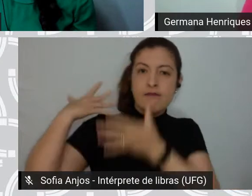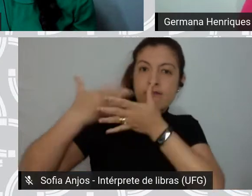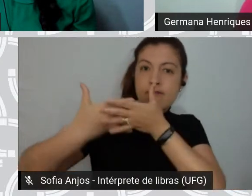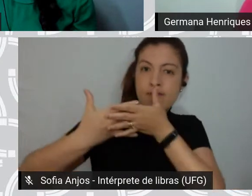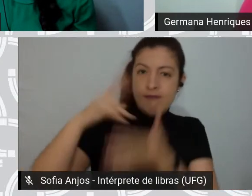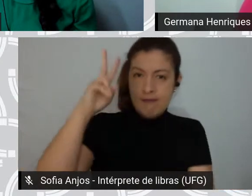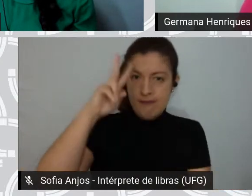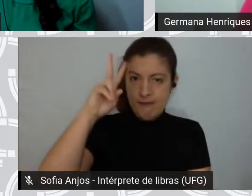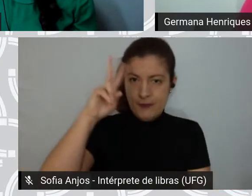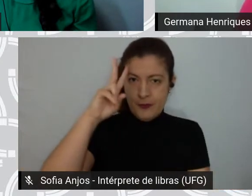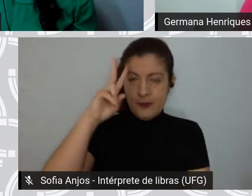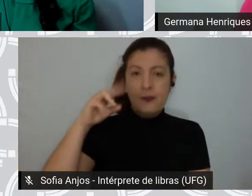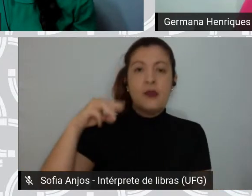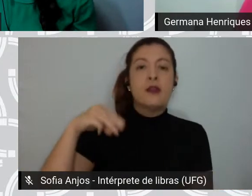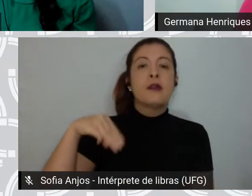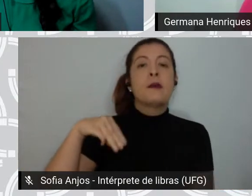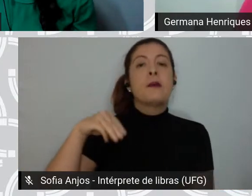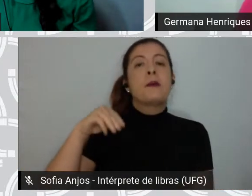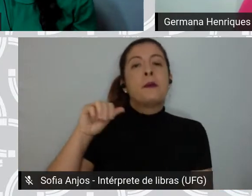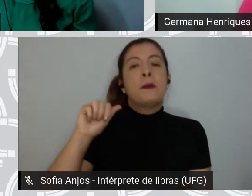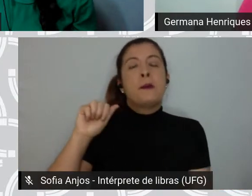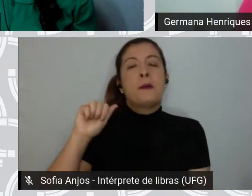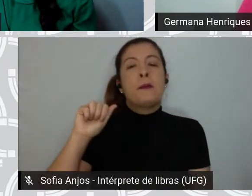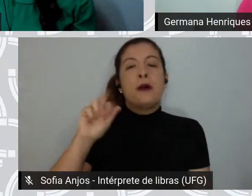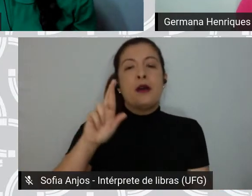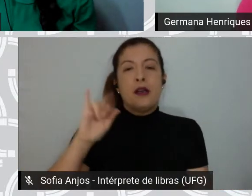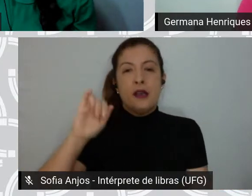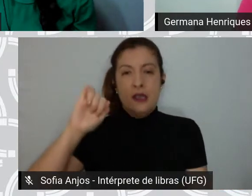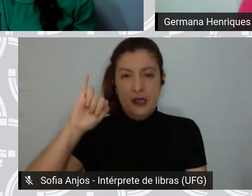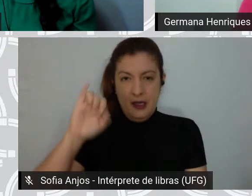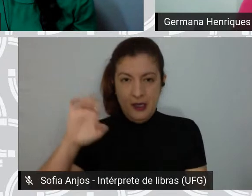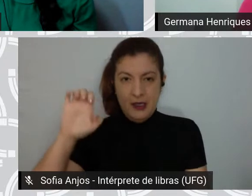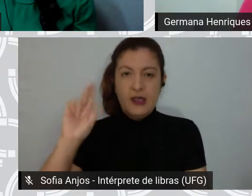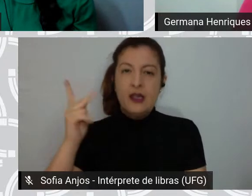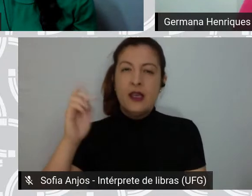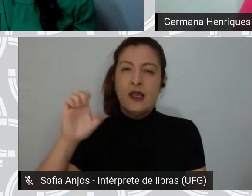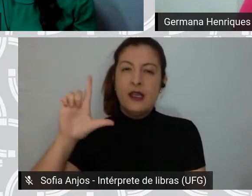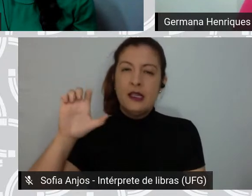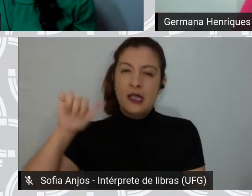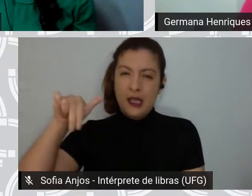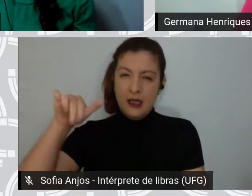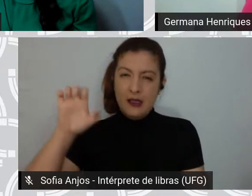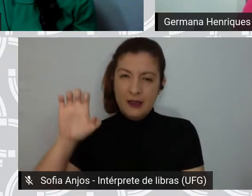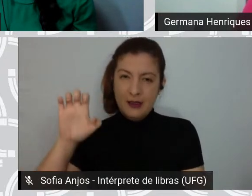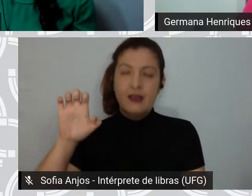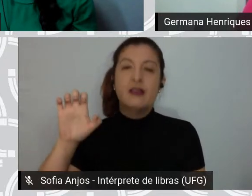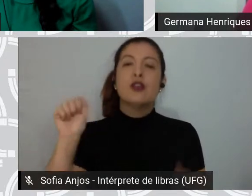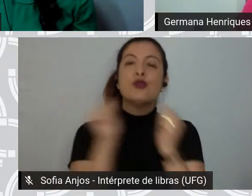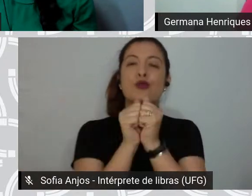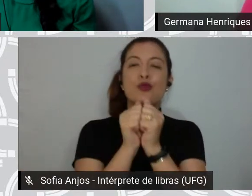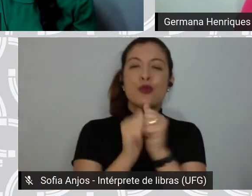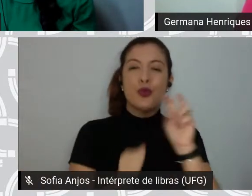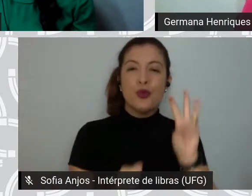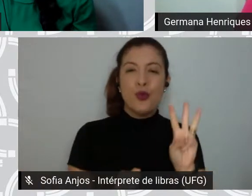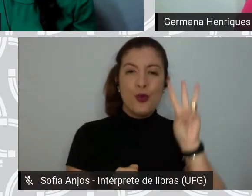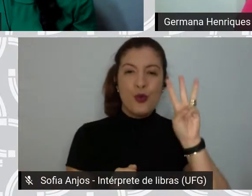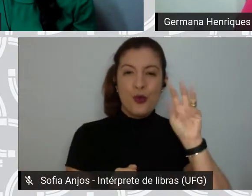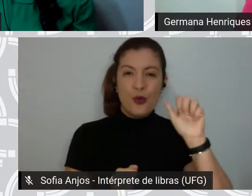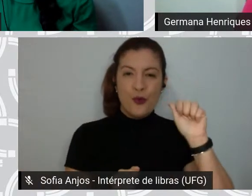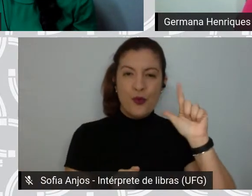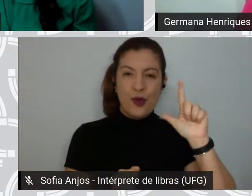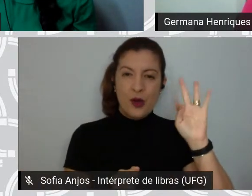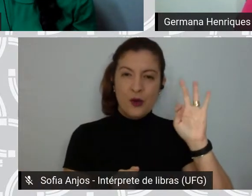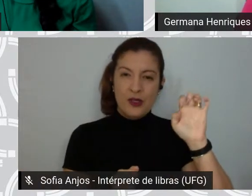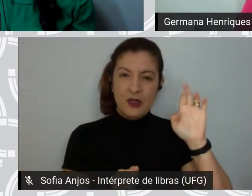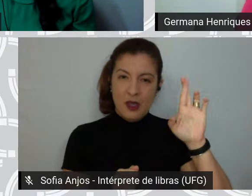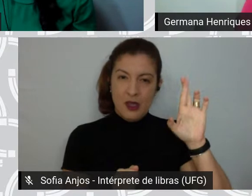junto com os colegas Luana Freitas e Walter Costa, apresentaram um projeto em que eles falavam de microhistória, trabalhando a partir